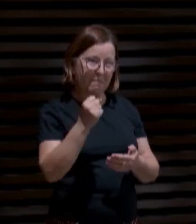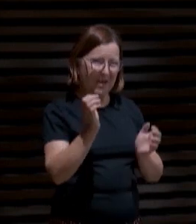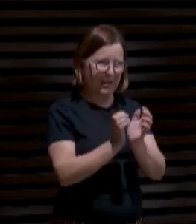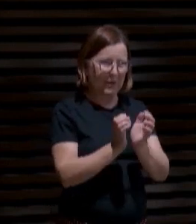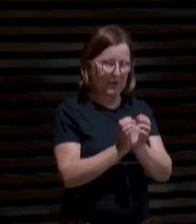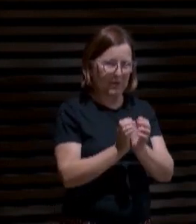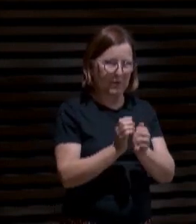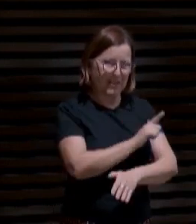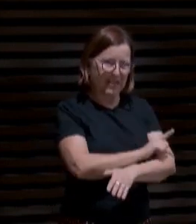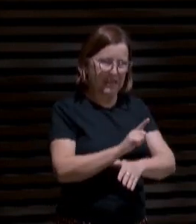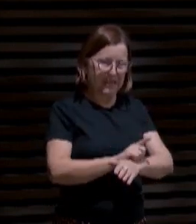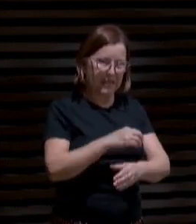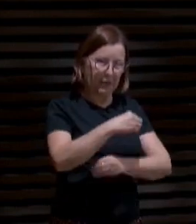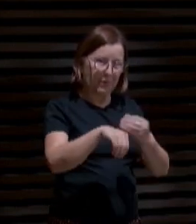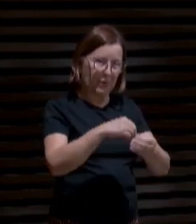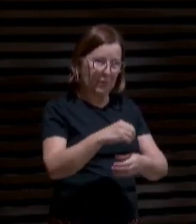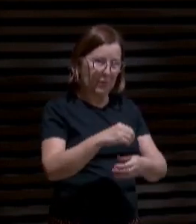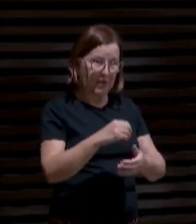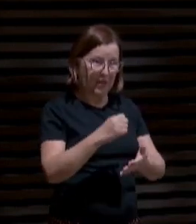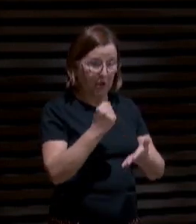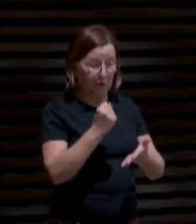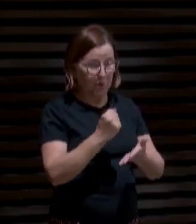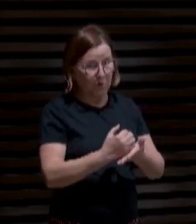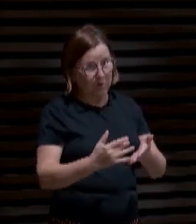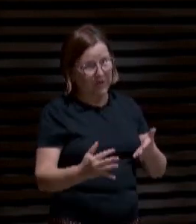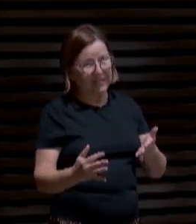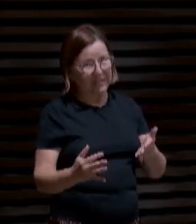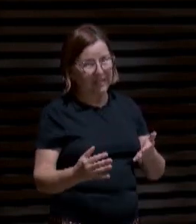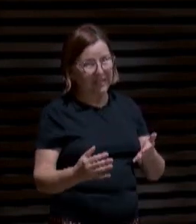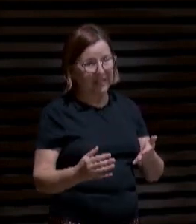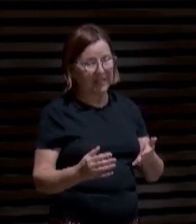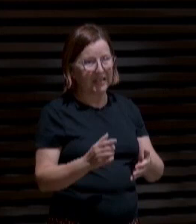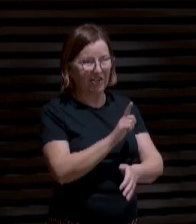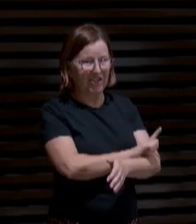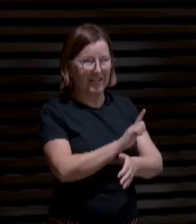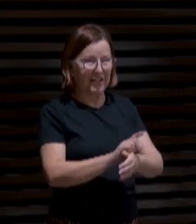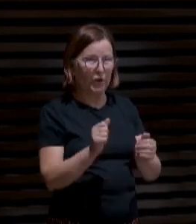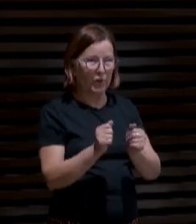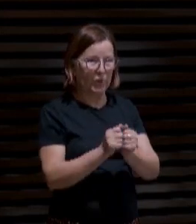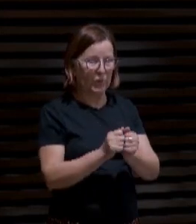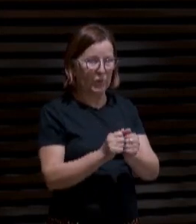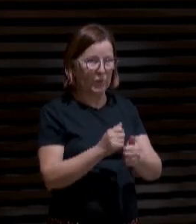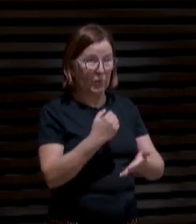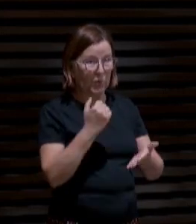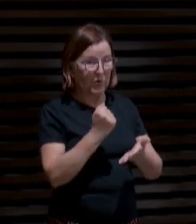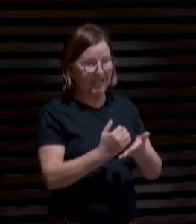o sangue dos galileus com o sangue do sacrifício. Ele era um homem fraco e um homem político.